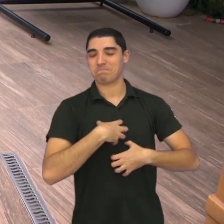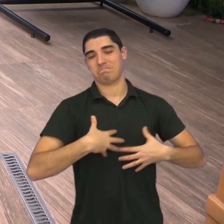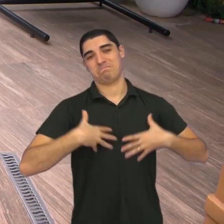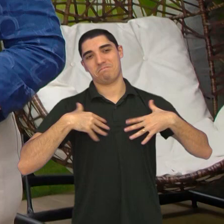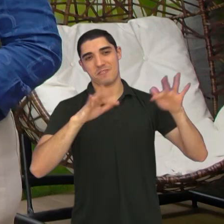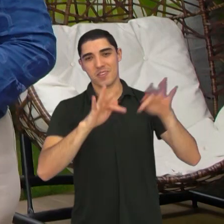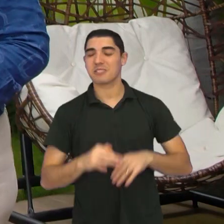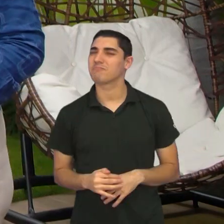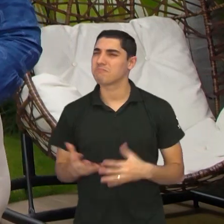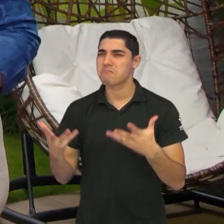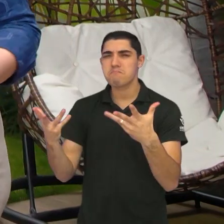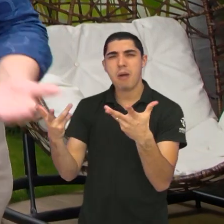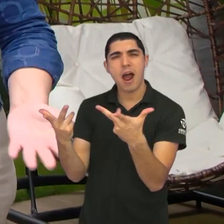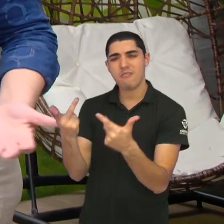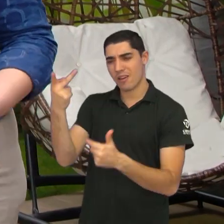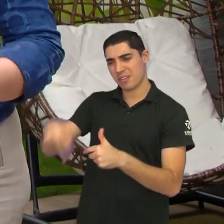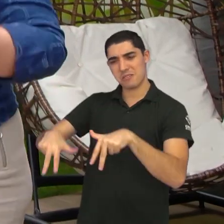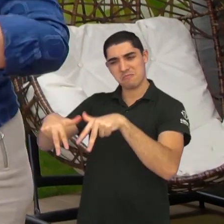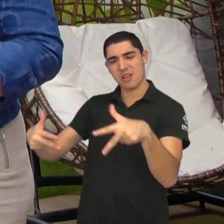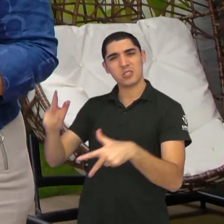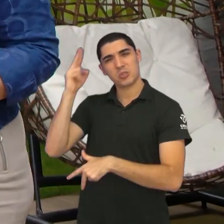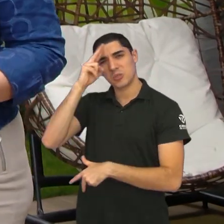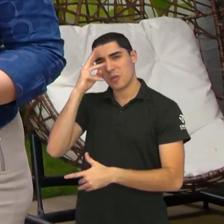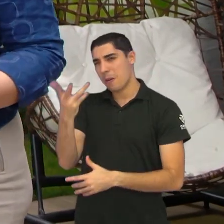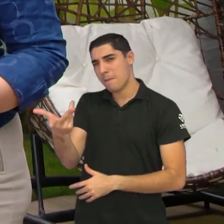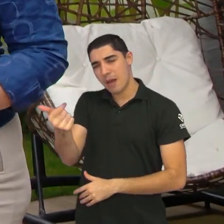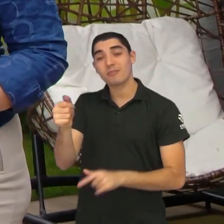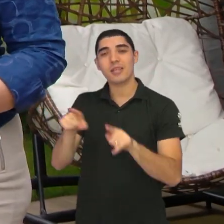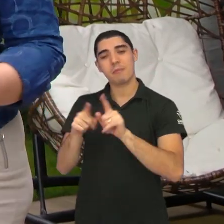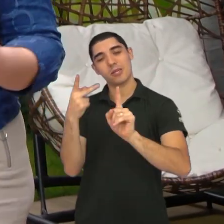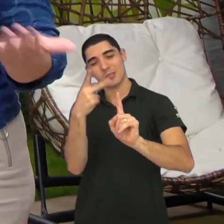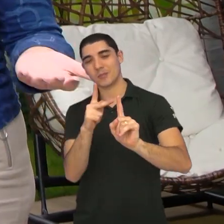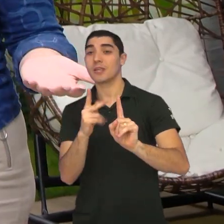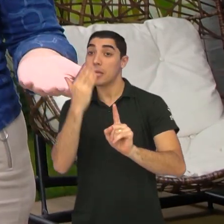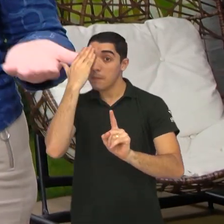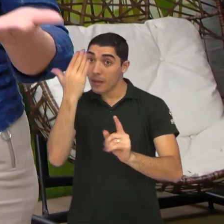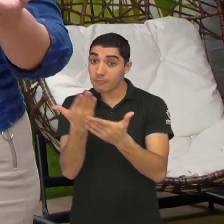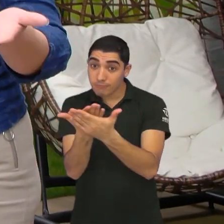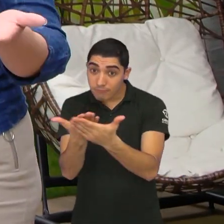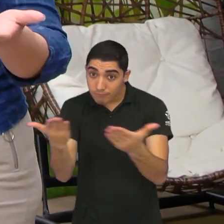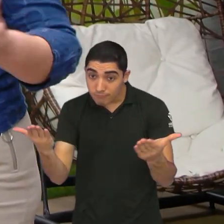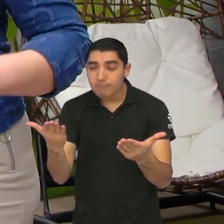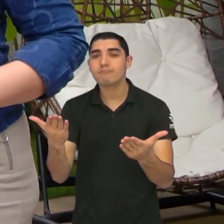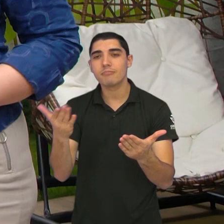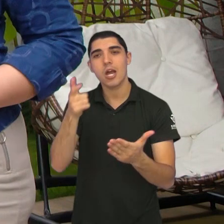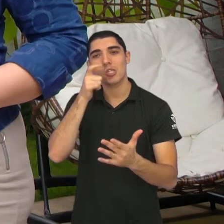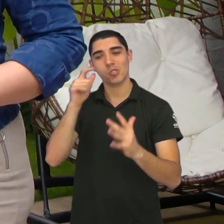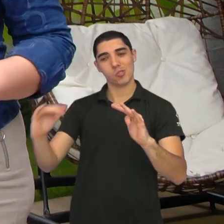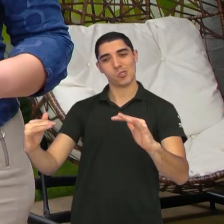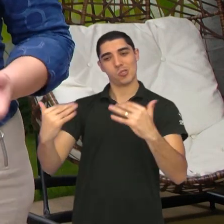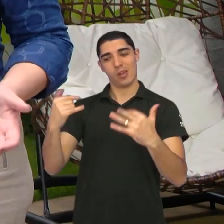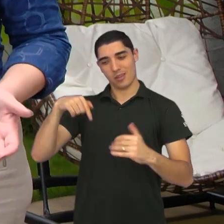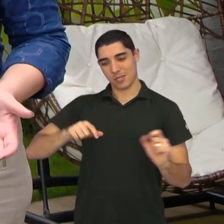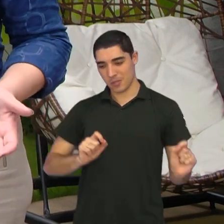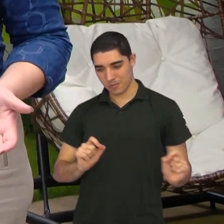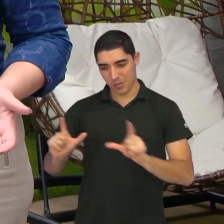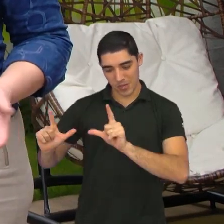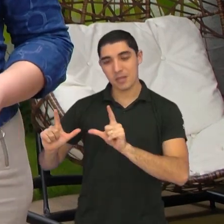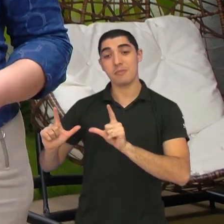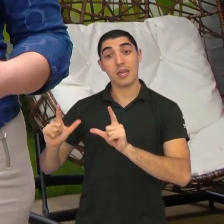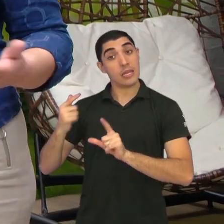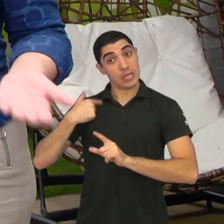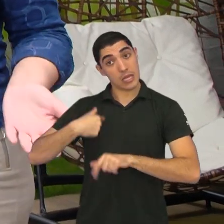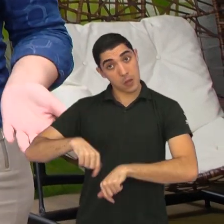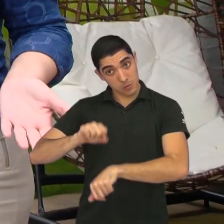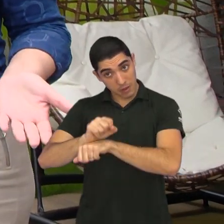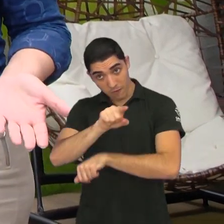muito feliz. Linda a história do GAC, linda a história da Rosemary e obrigada a você que esteve comigo em mais um